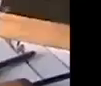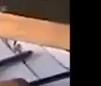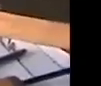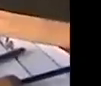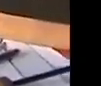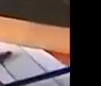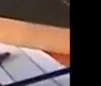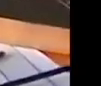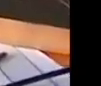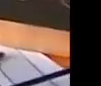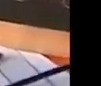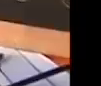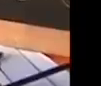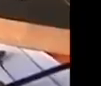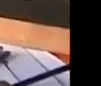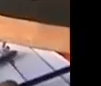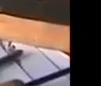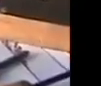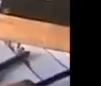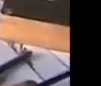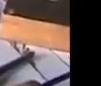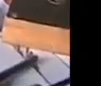né?